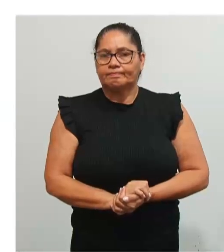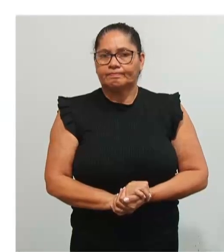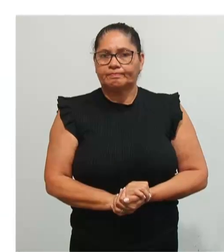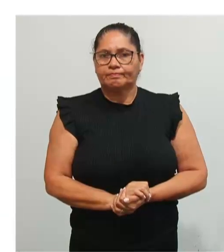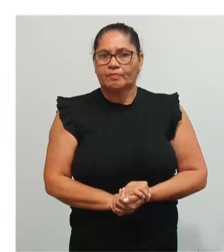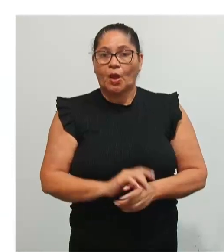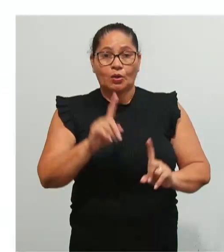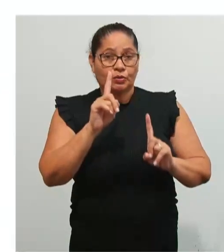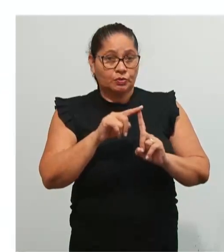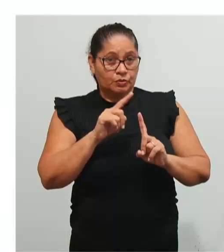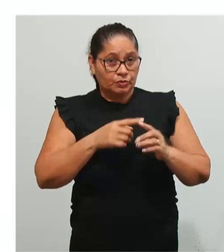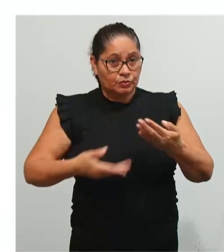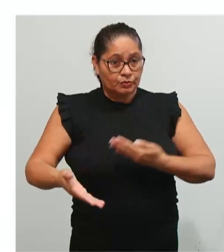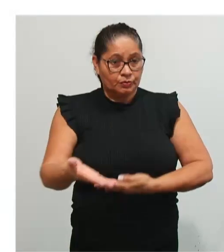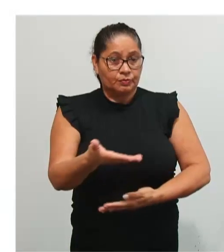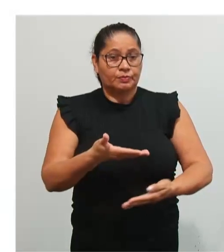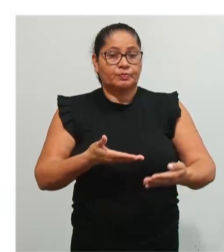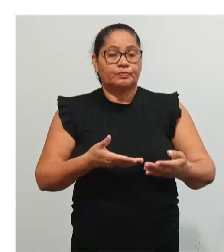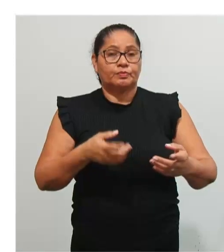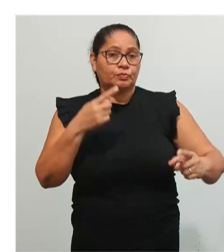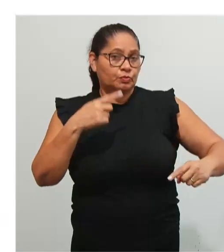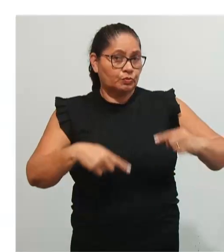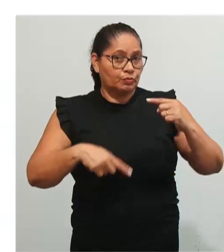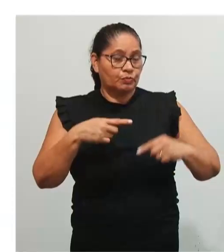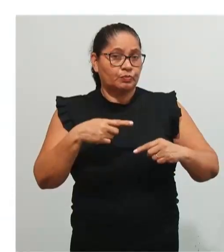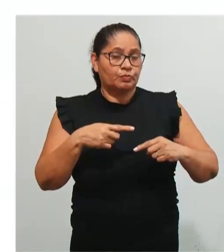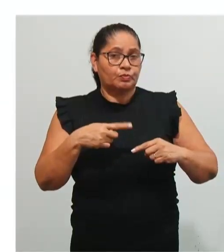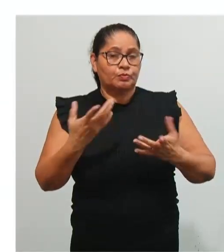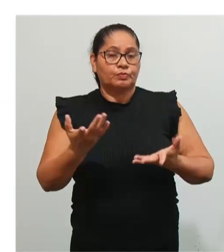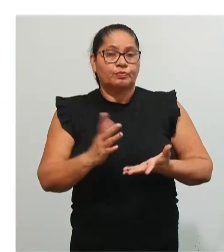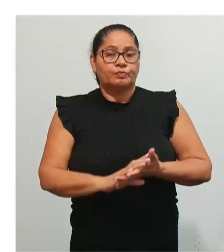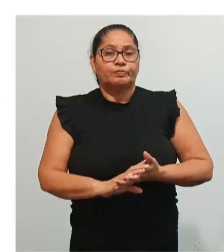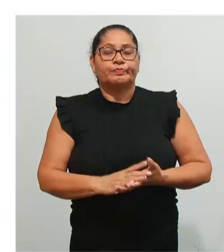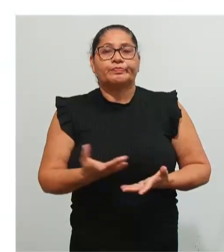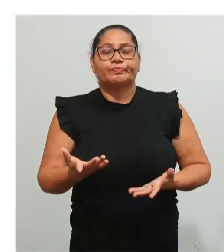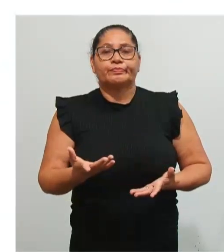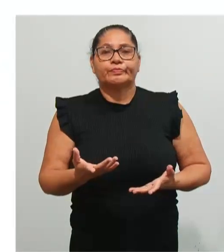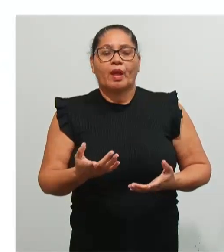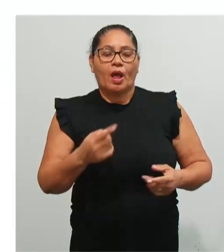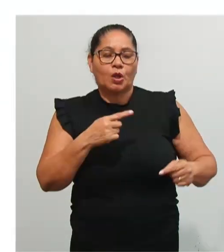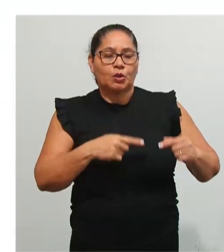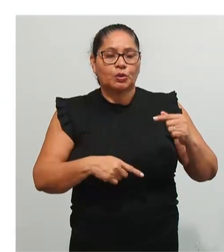É um tipo de relação entre atores políticos que envolve concessão de benefícios